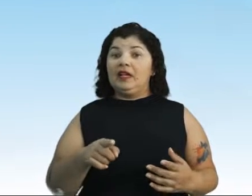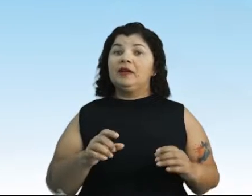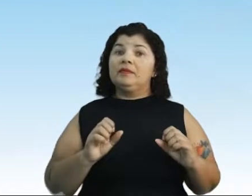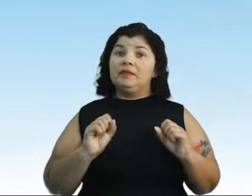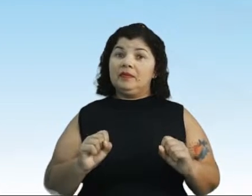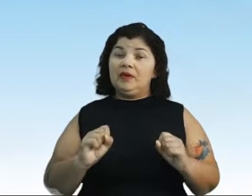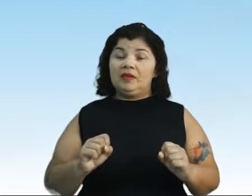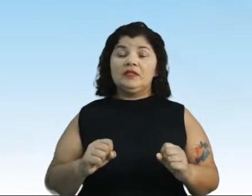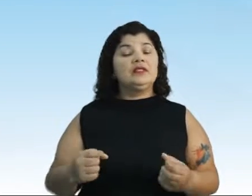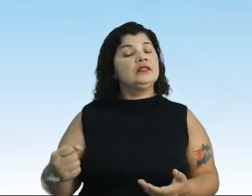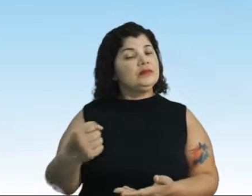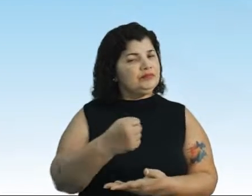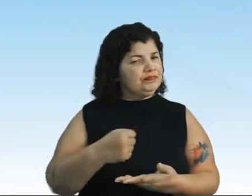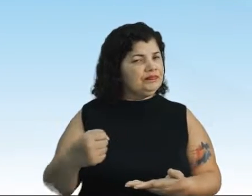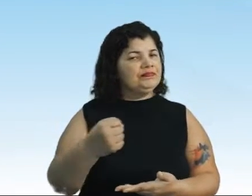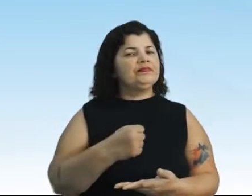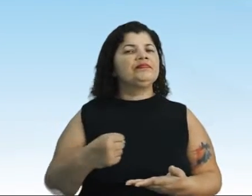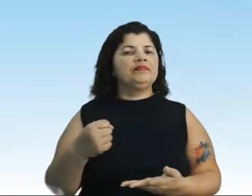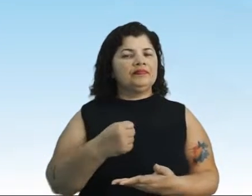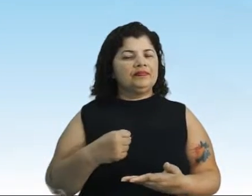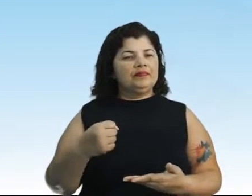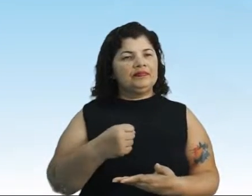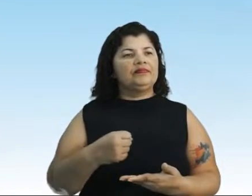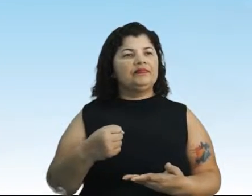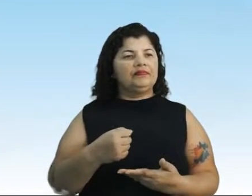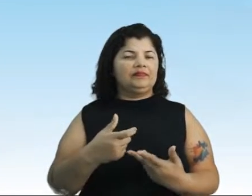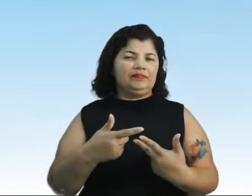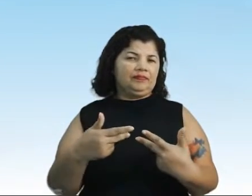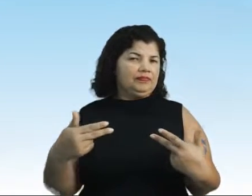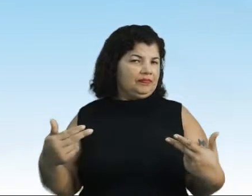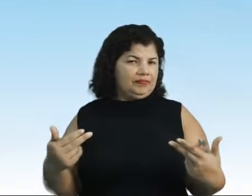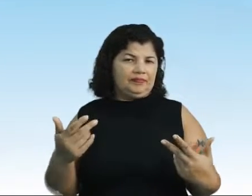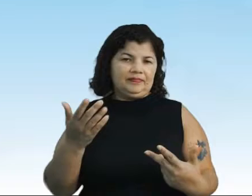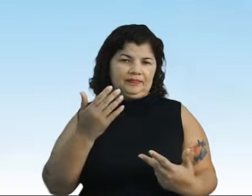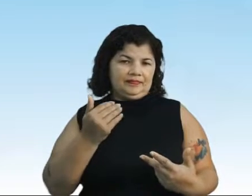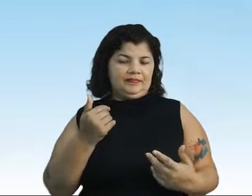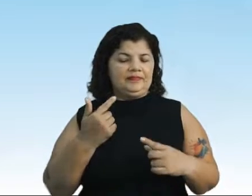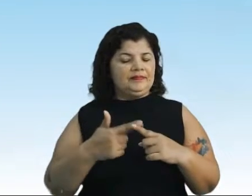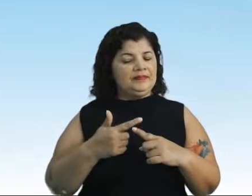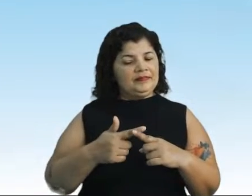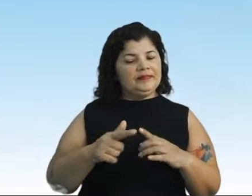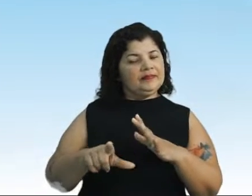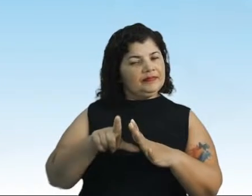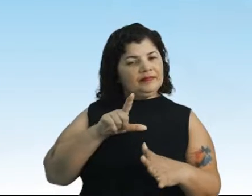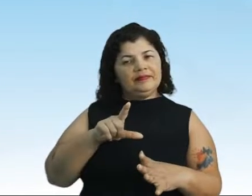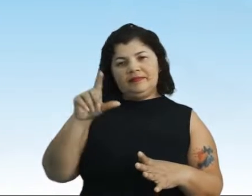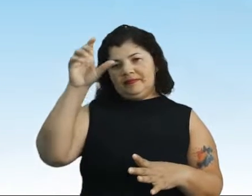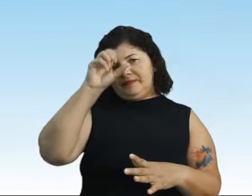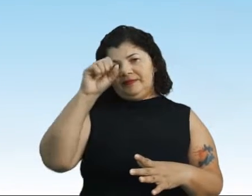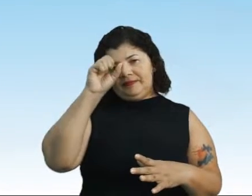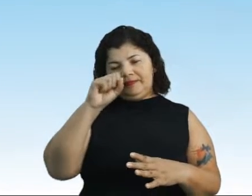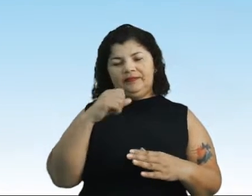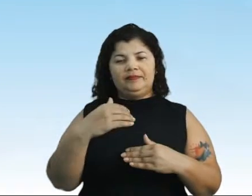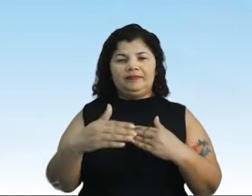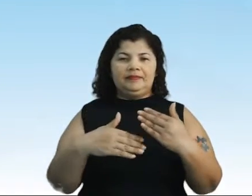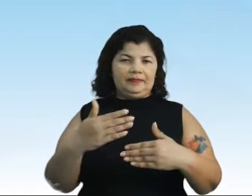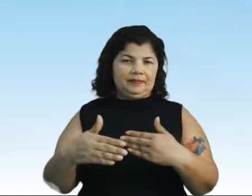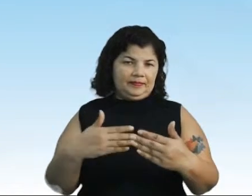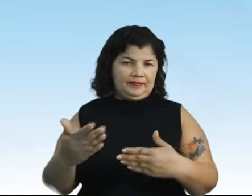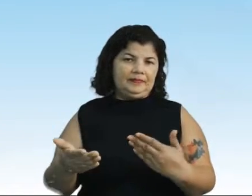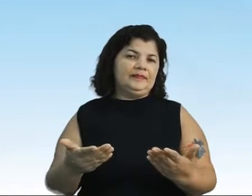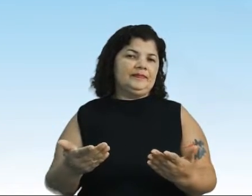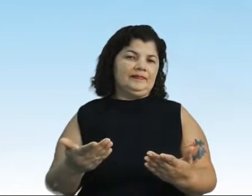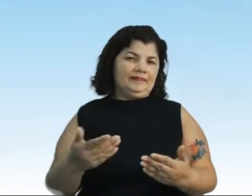pode cozinhar determinada refeição, porque ela foi instruída e desenvolveu a habilidade,